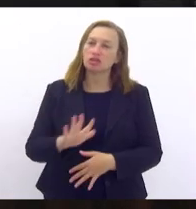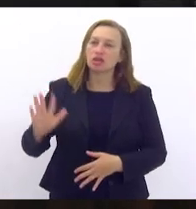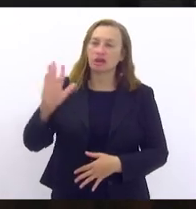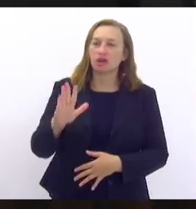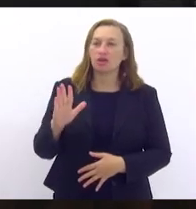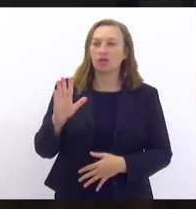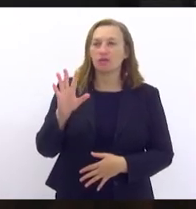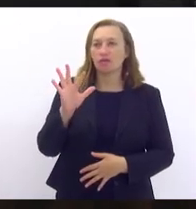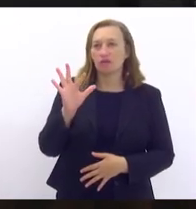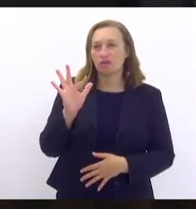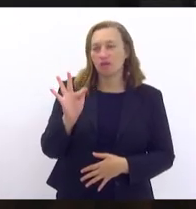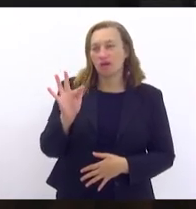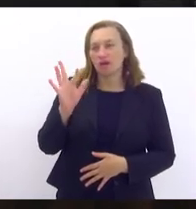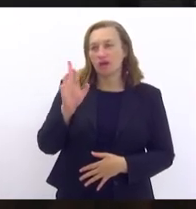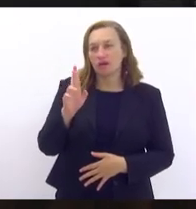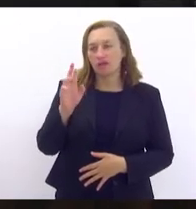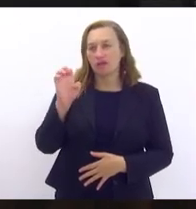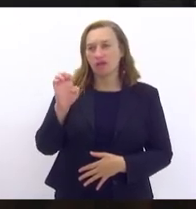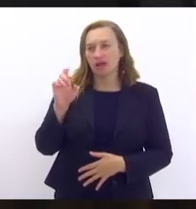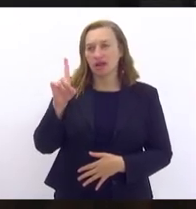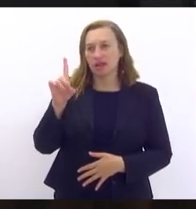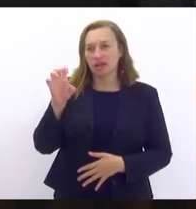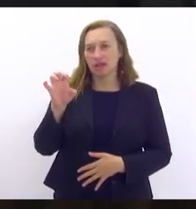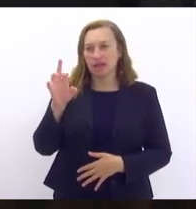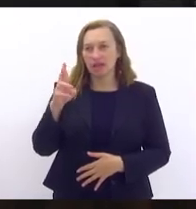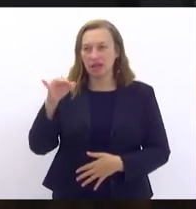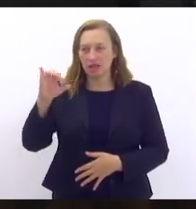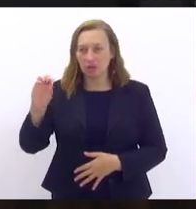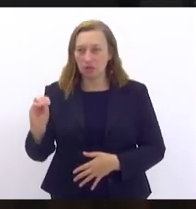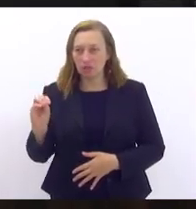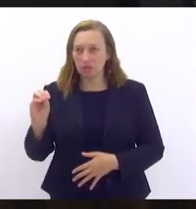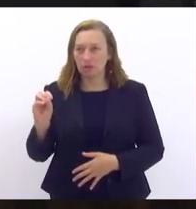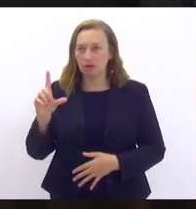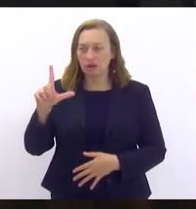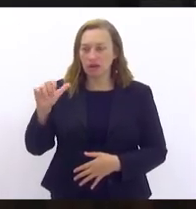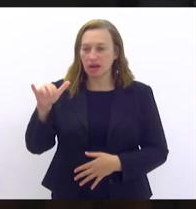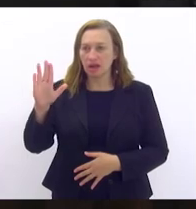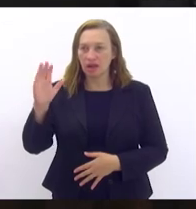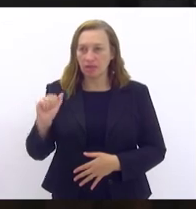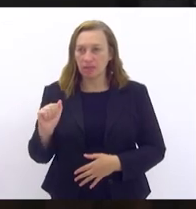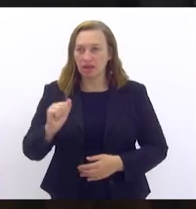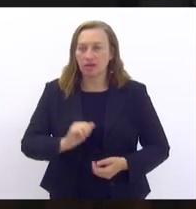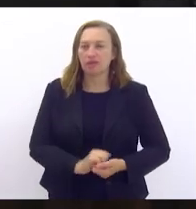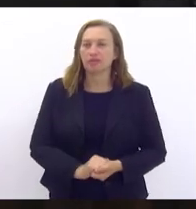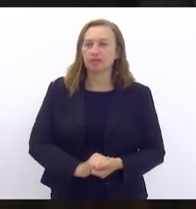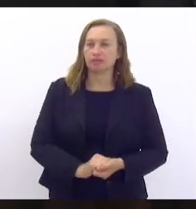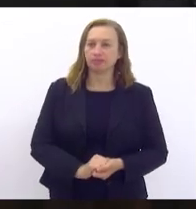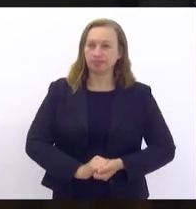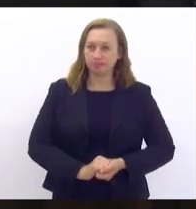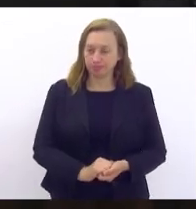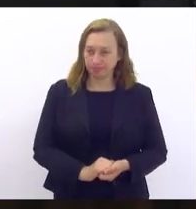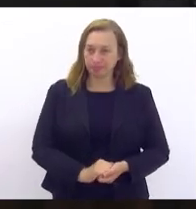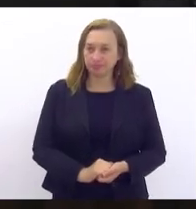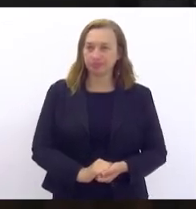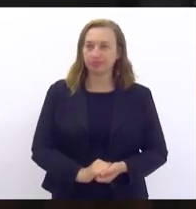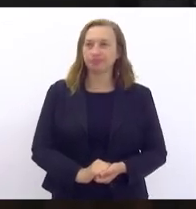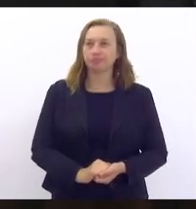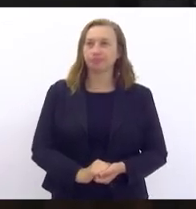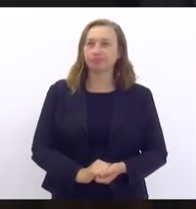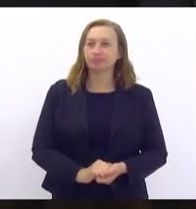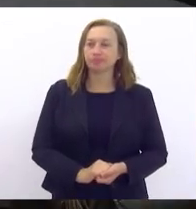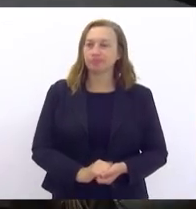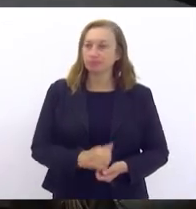Frederico Lima essa condução a partir desse momento será através do nosso mestre de